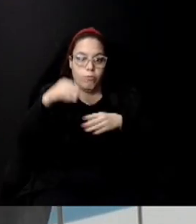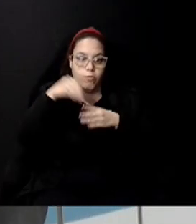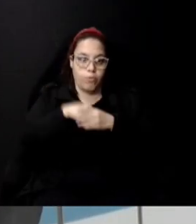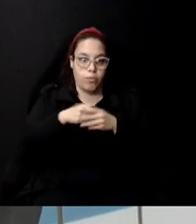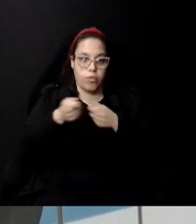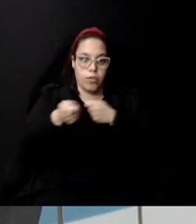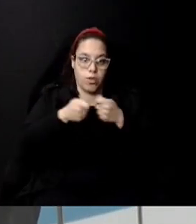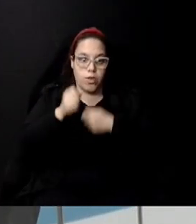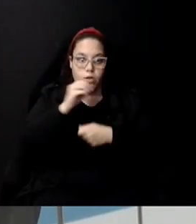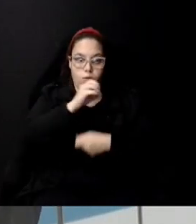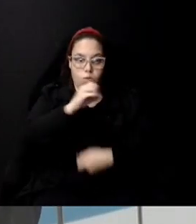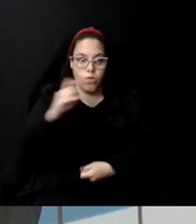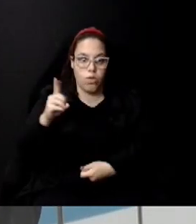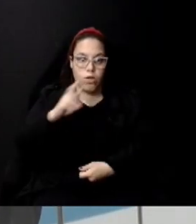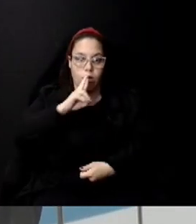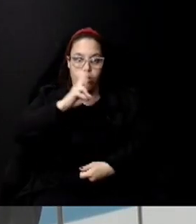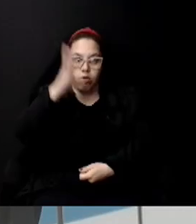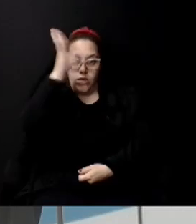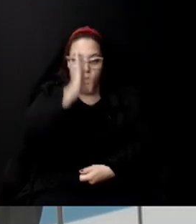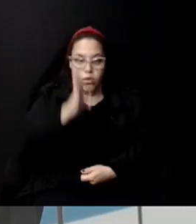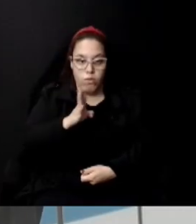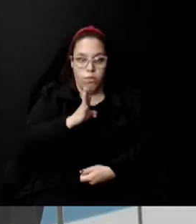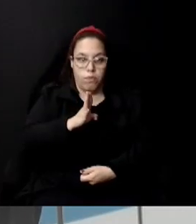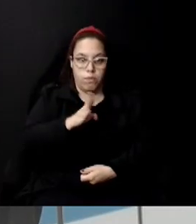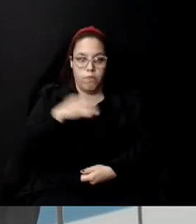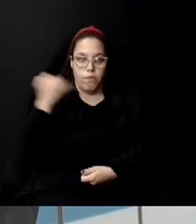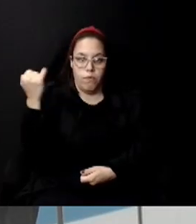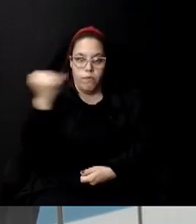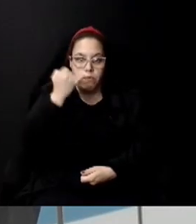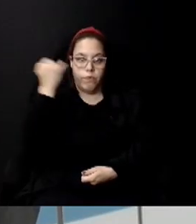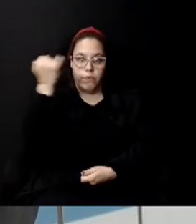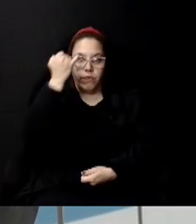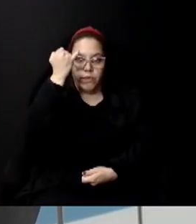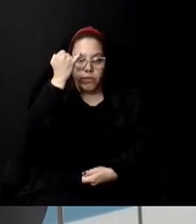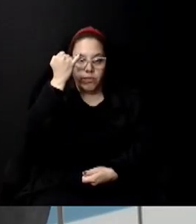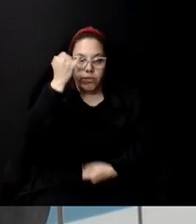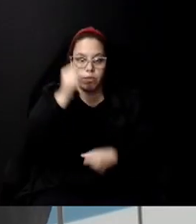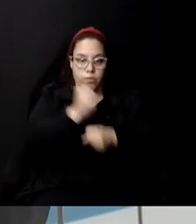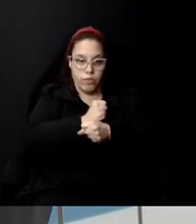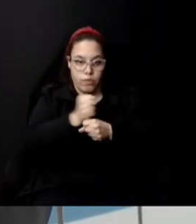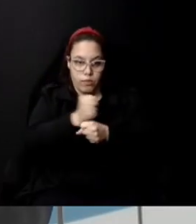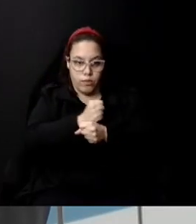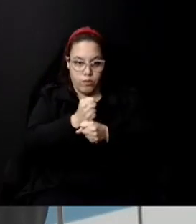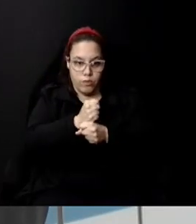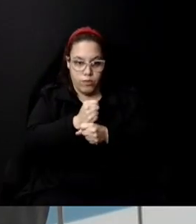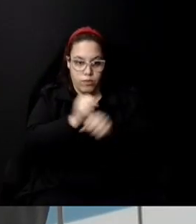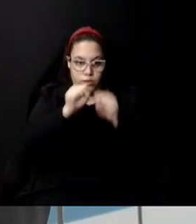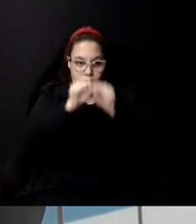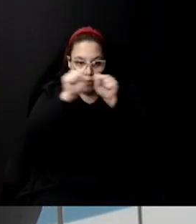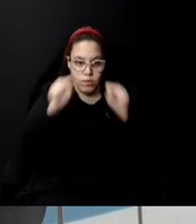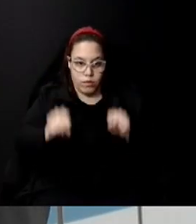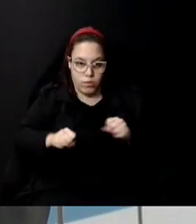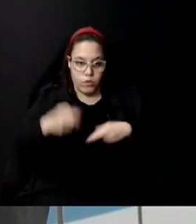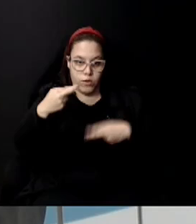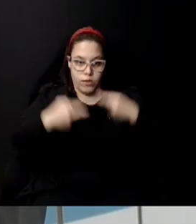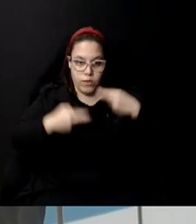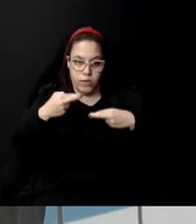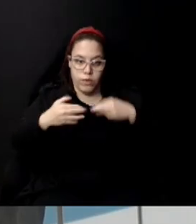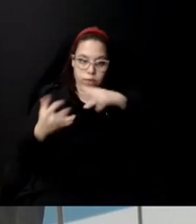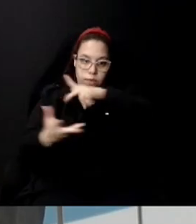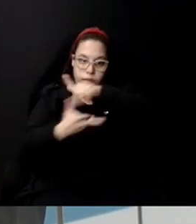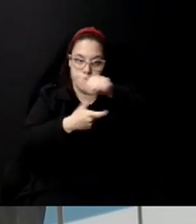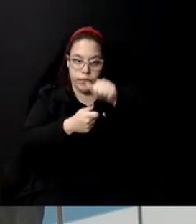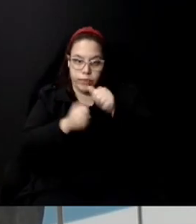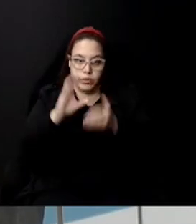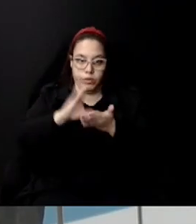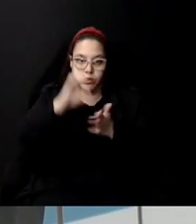resposta. O Brasil também foi importantíssimo na construção desse sistema de revisão periódica universal do Conselho de Direitos Humanos